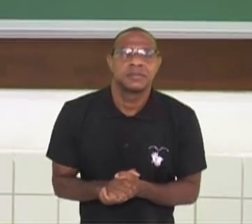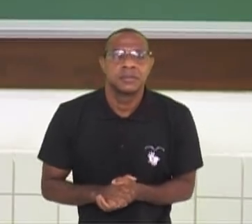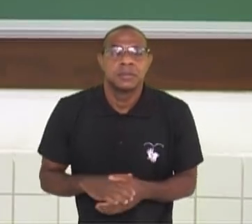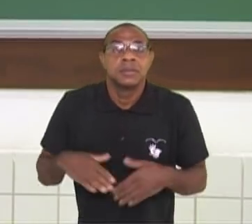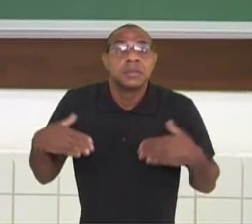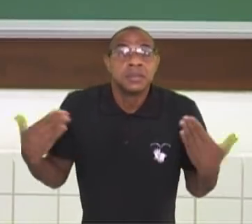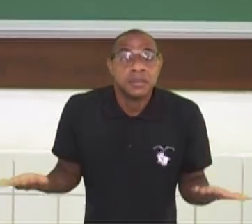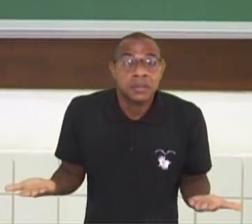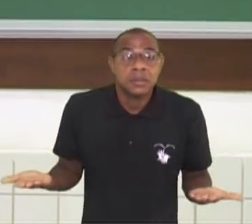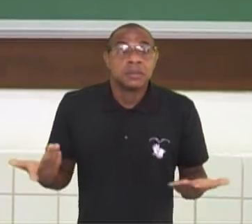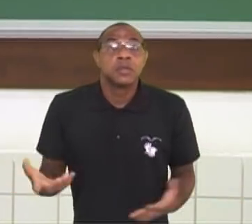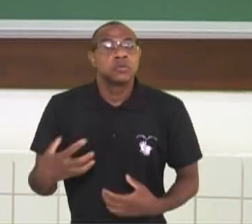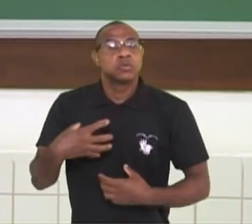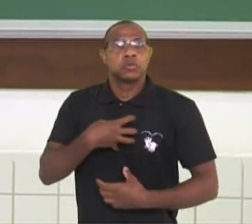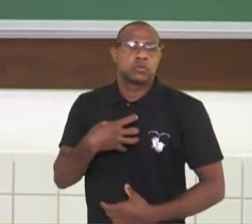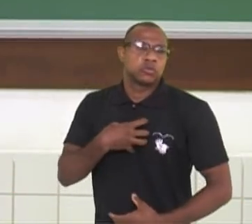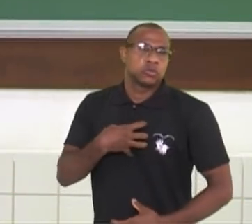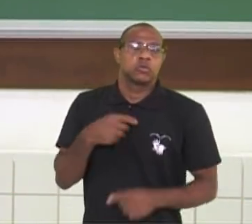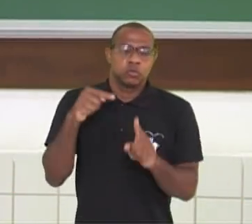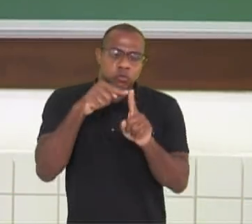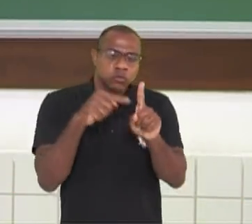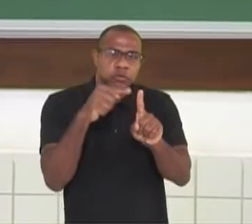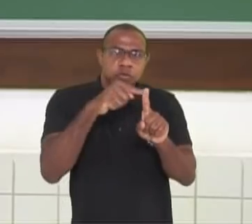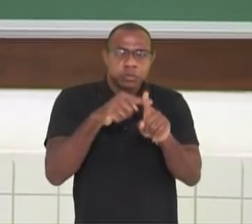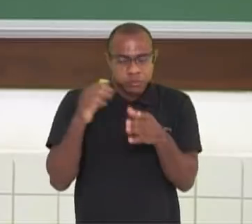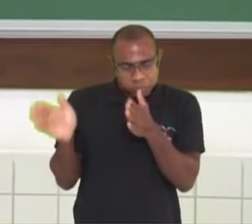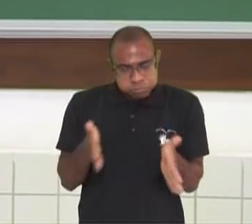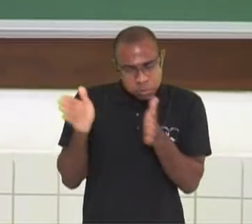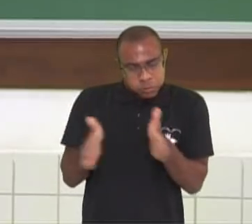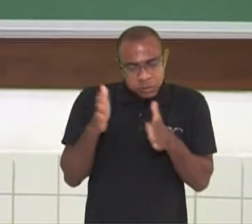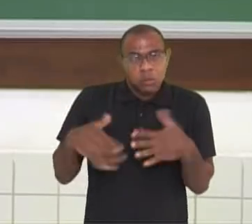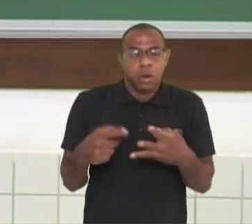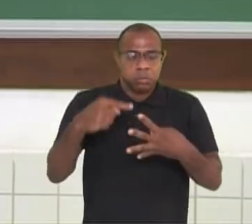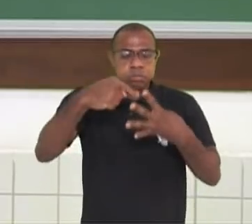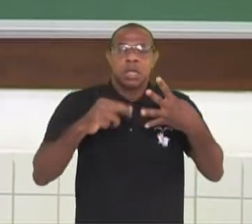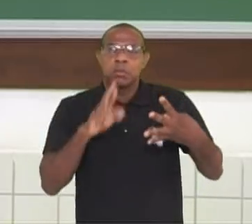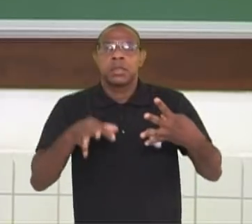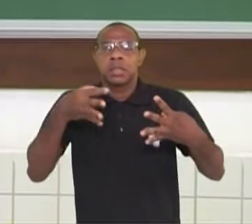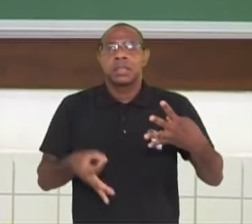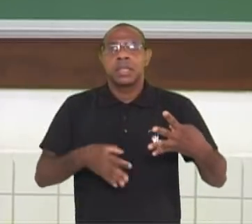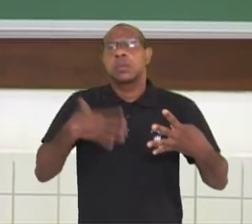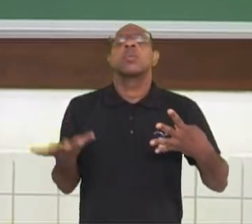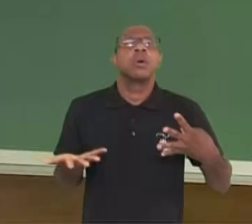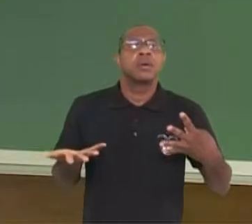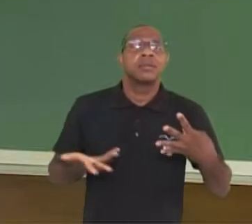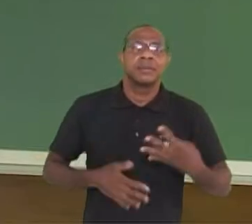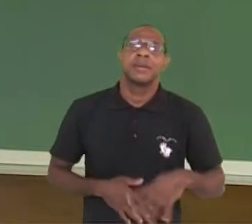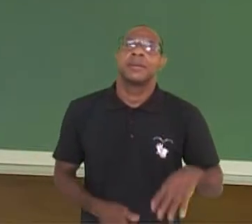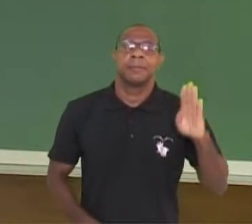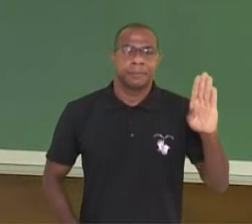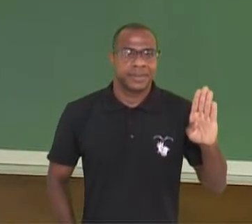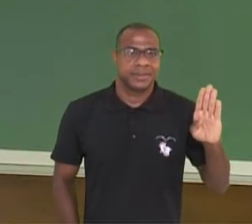Sobre os modos de produção que nós apresentamos aqui, qual a alternativa correta? Claro, letra B, no artesanato,